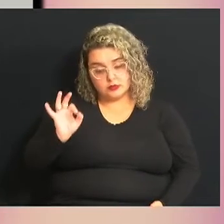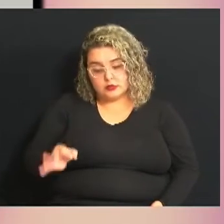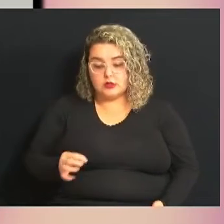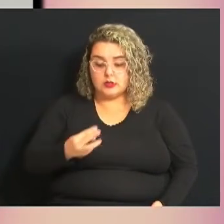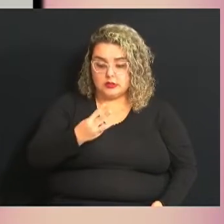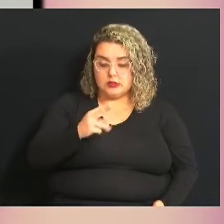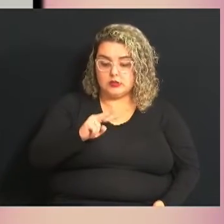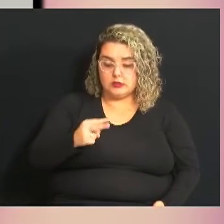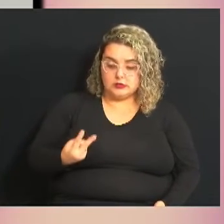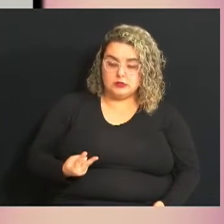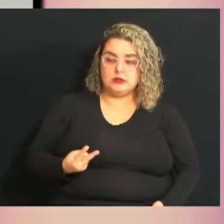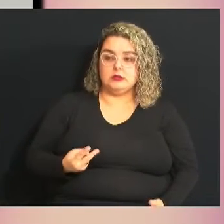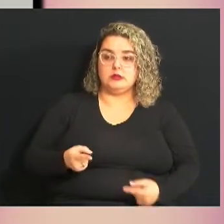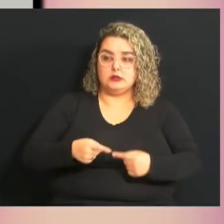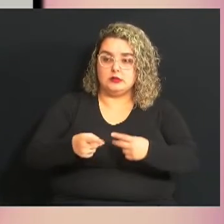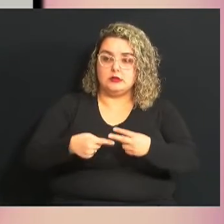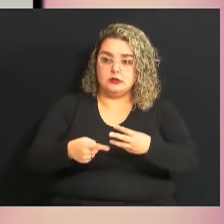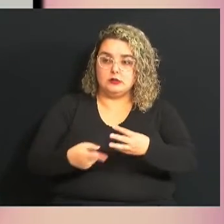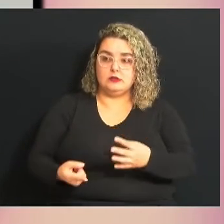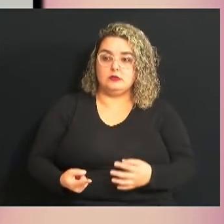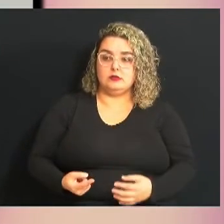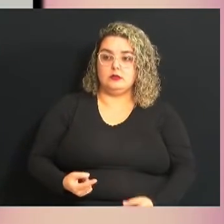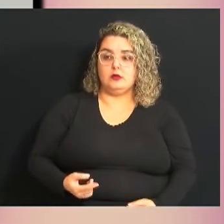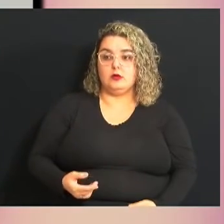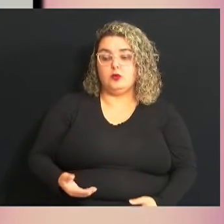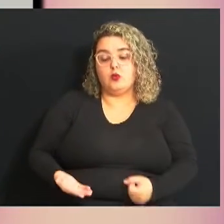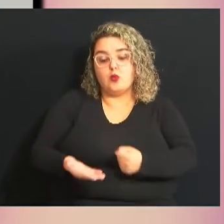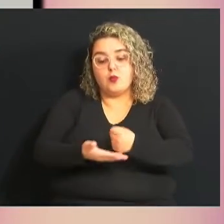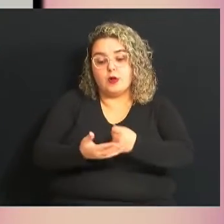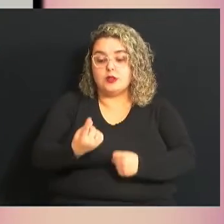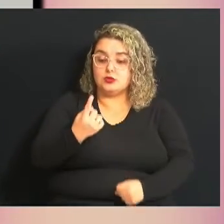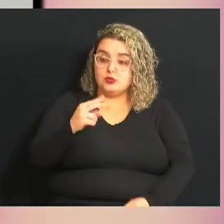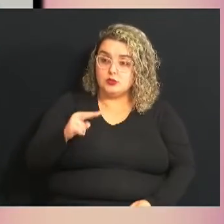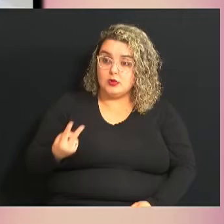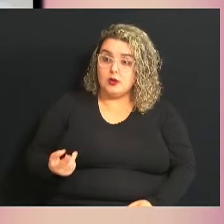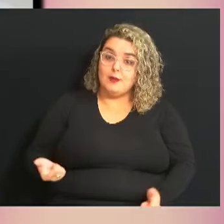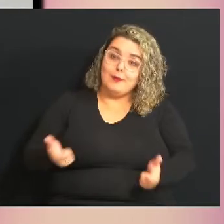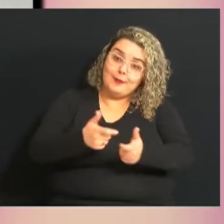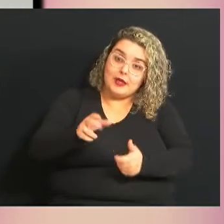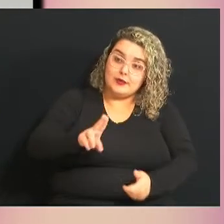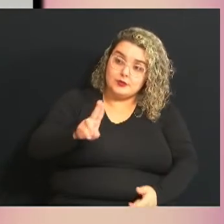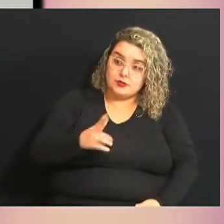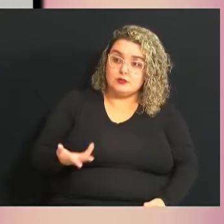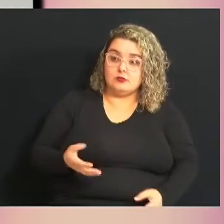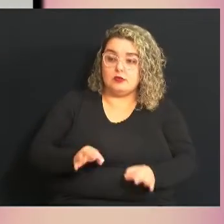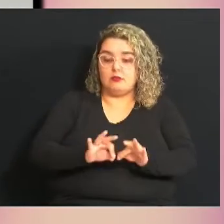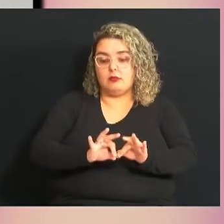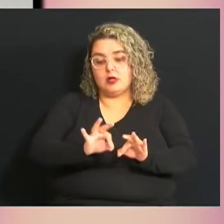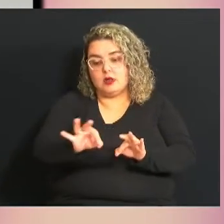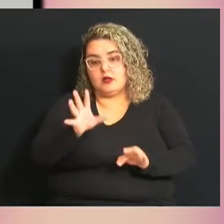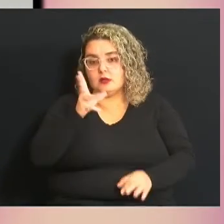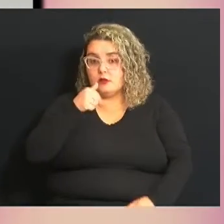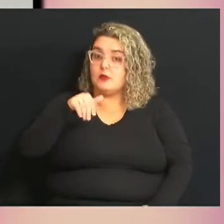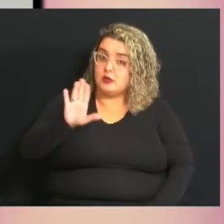podendo ser no mínimo uma vez, né? Lógico que quanto menos você aplica, mais longo é o tratamento, né? Mais